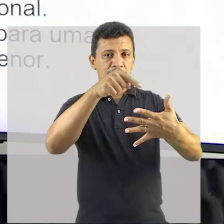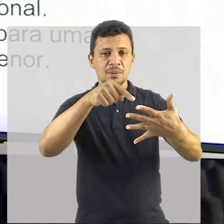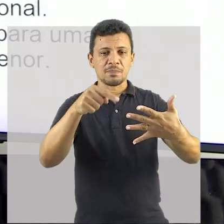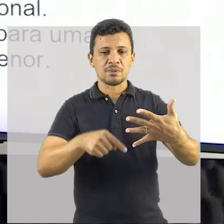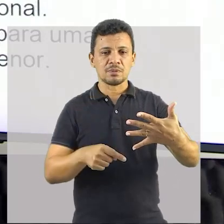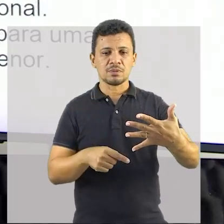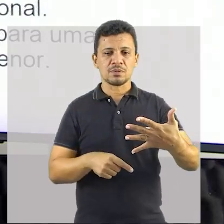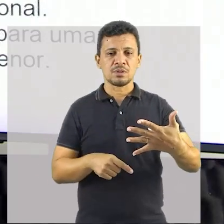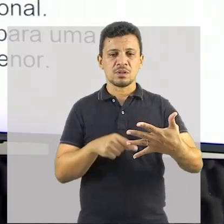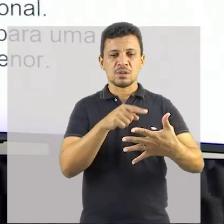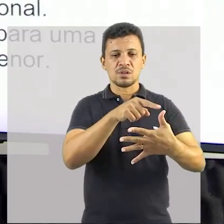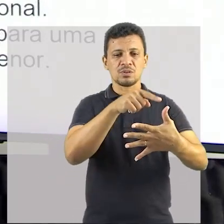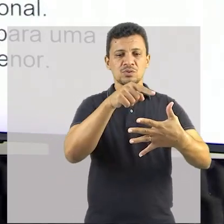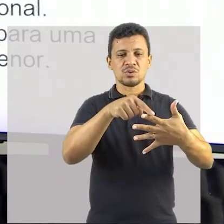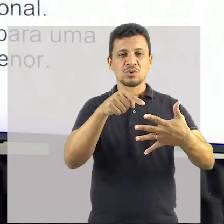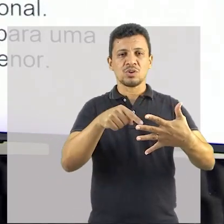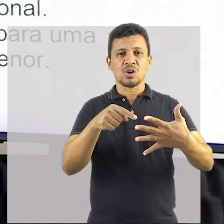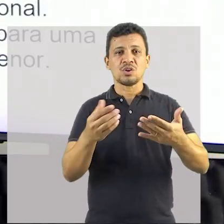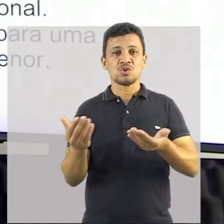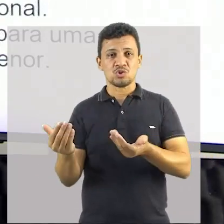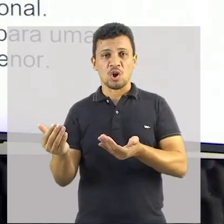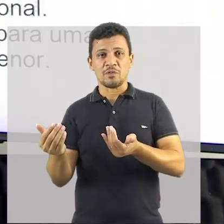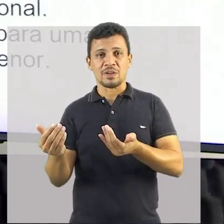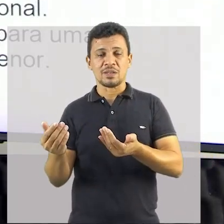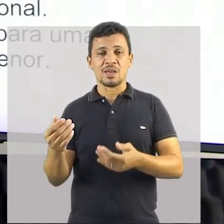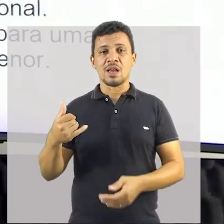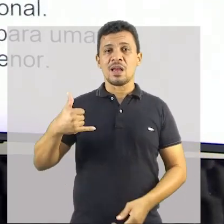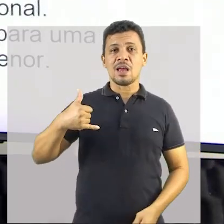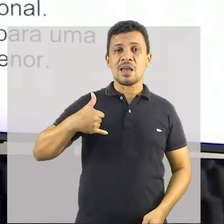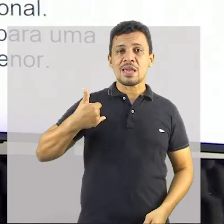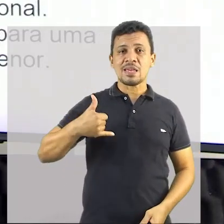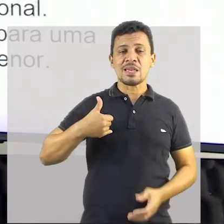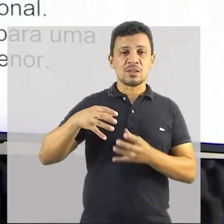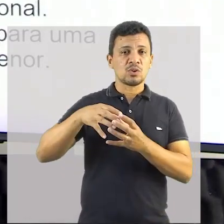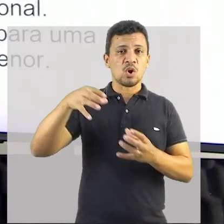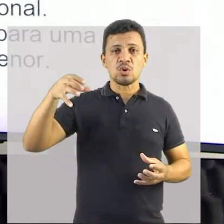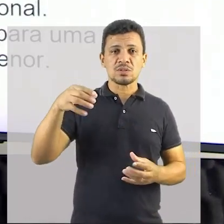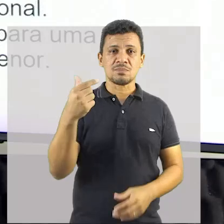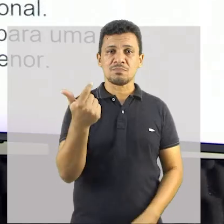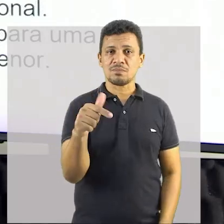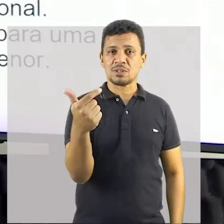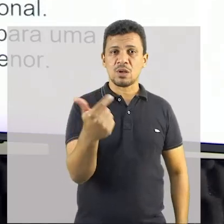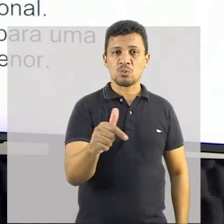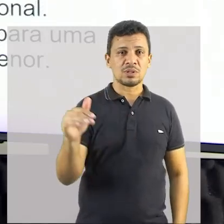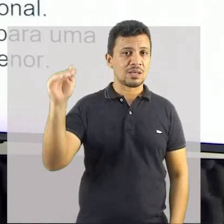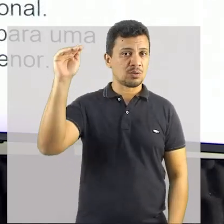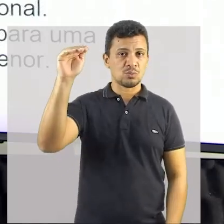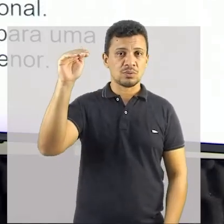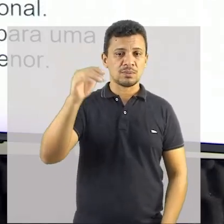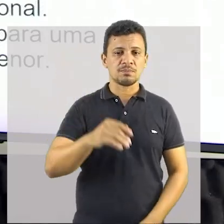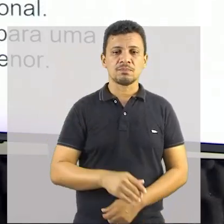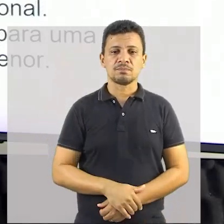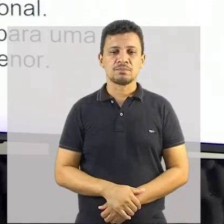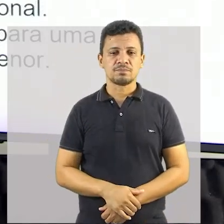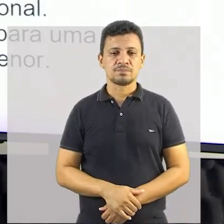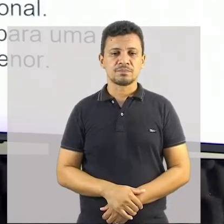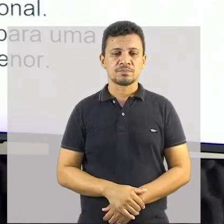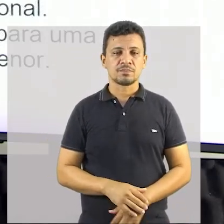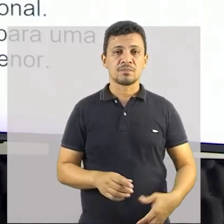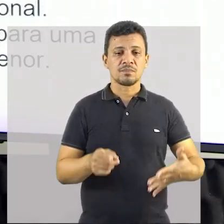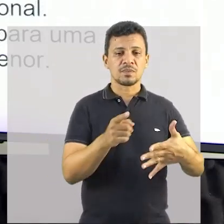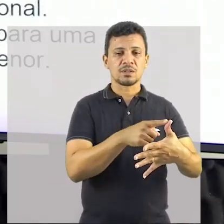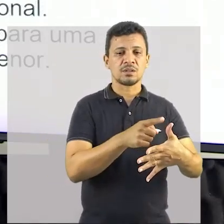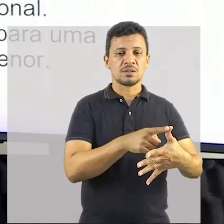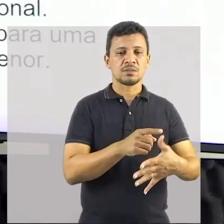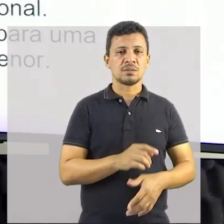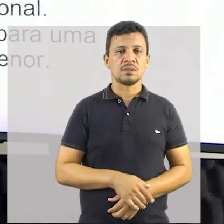alternativas eu só vou ter jovens e idosa. Eu não tenho população adulta aqui, porque não é o caso do Brasil. Então, veja, ó,